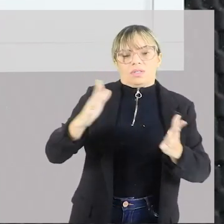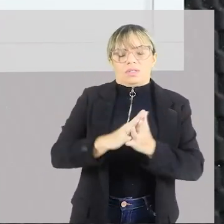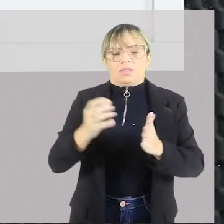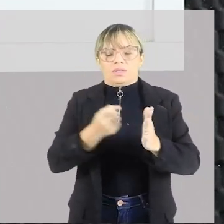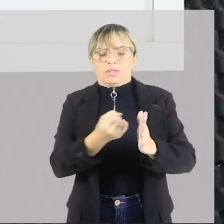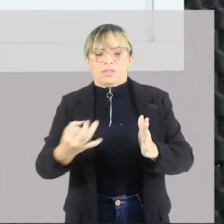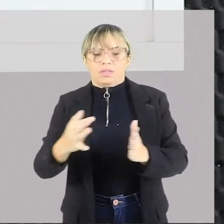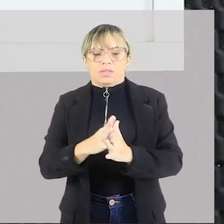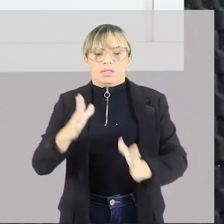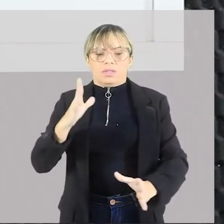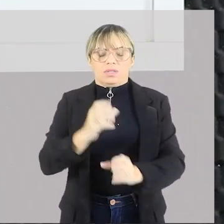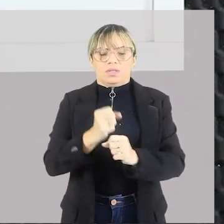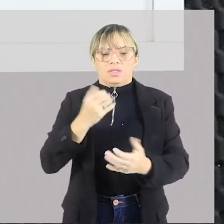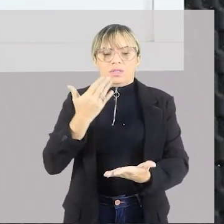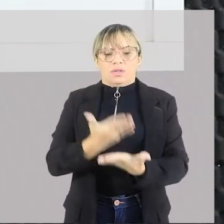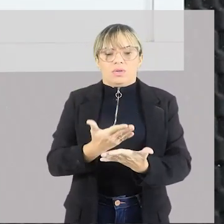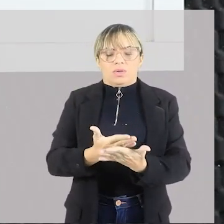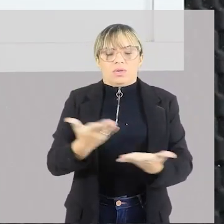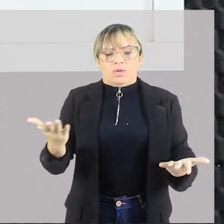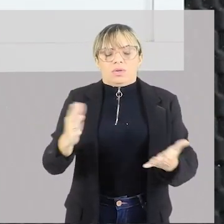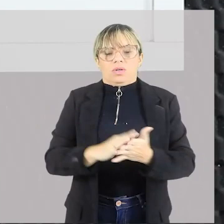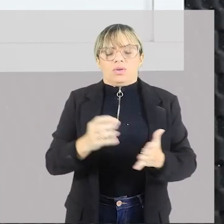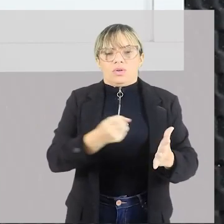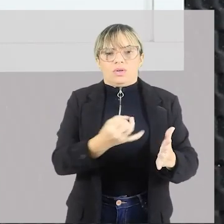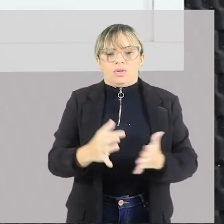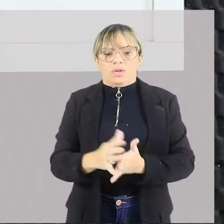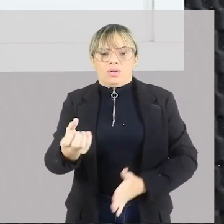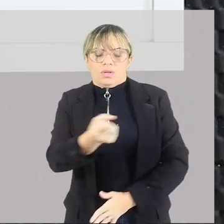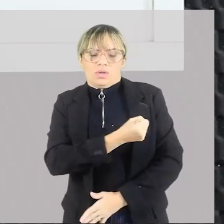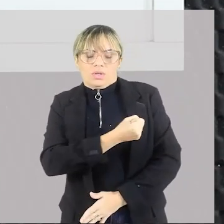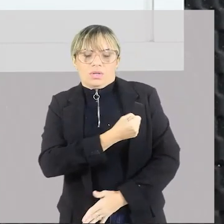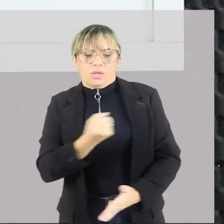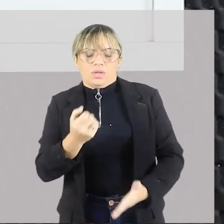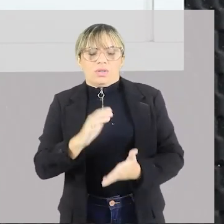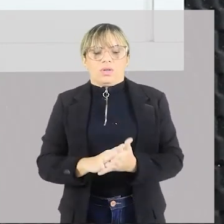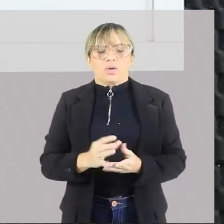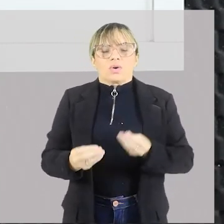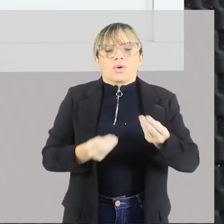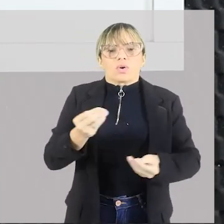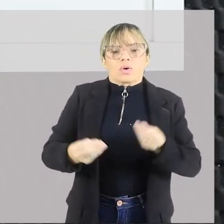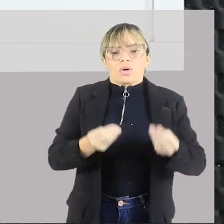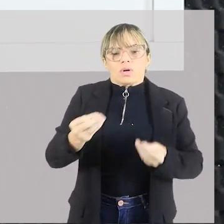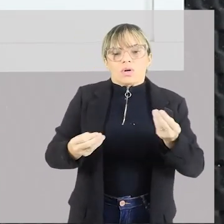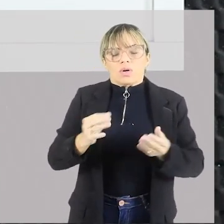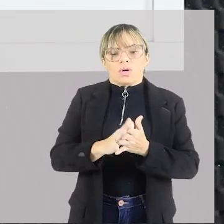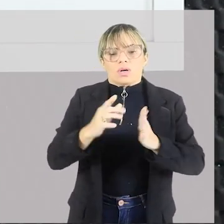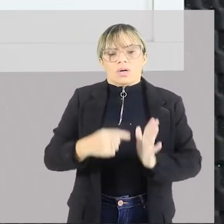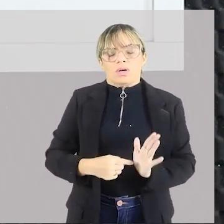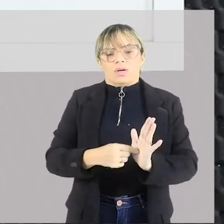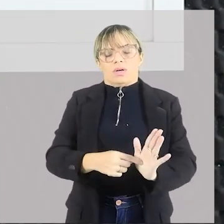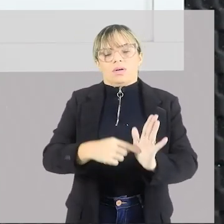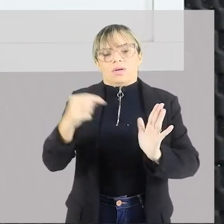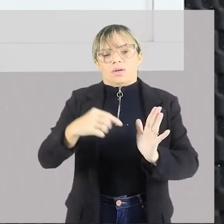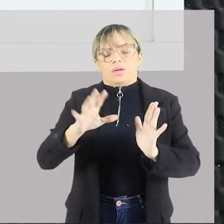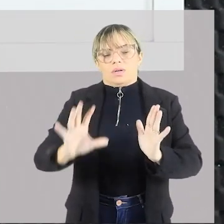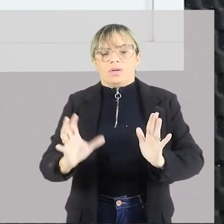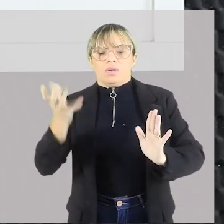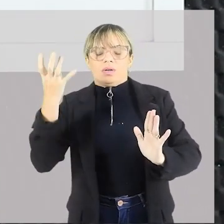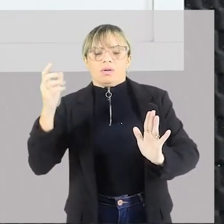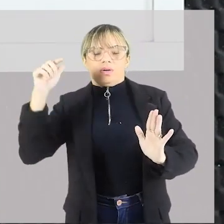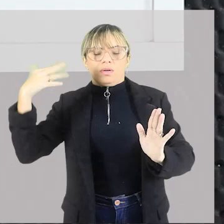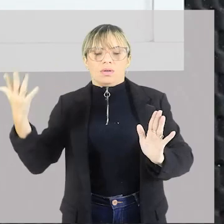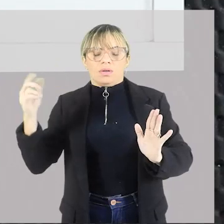probabilidade ele estuda ele vai dar o número que vai te dar a chance de determinado acontecimento